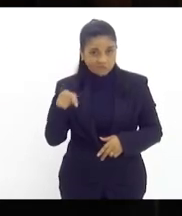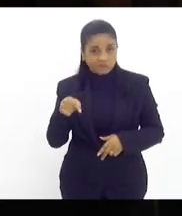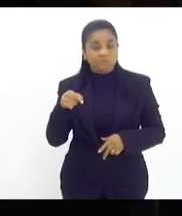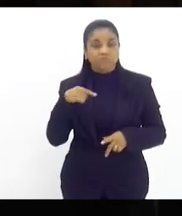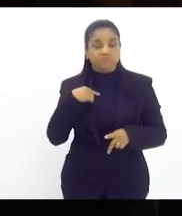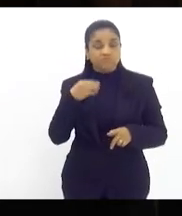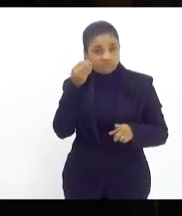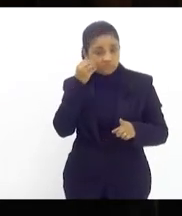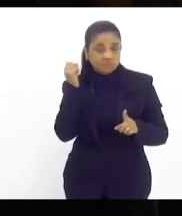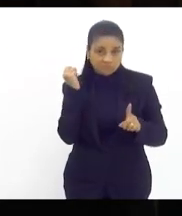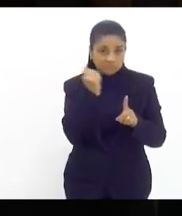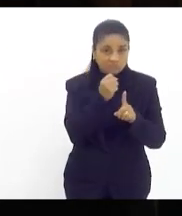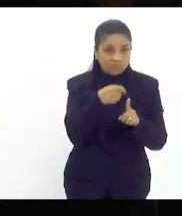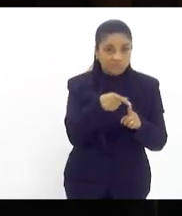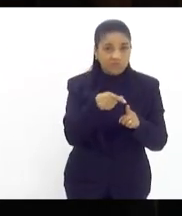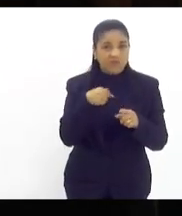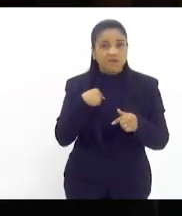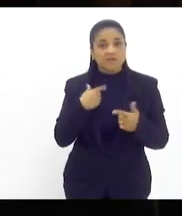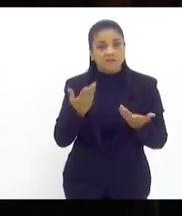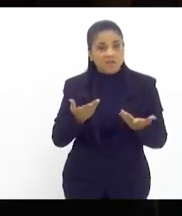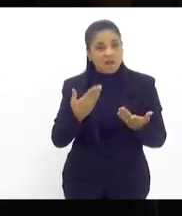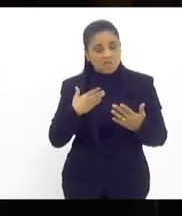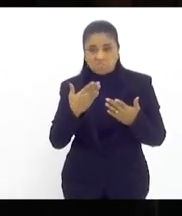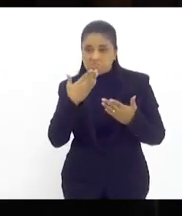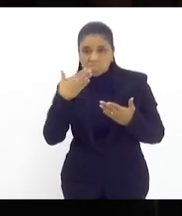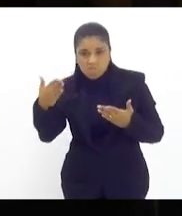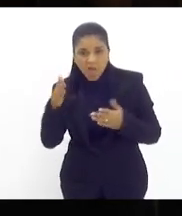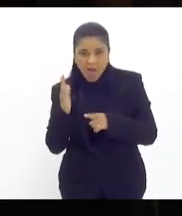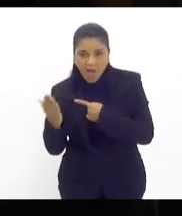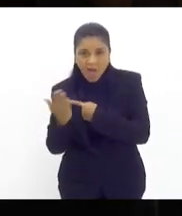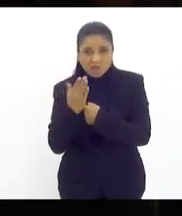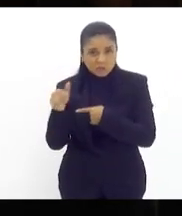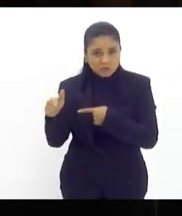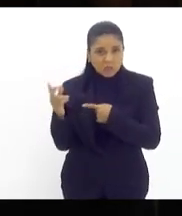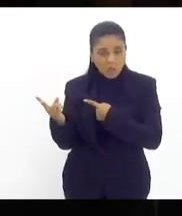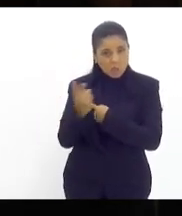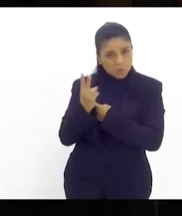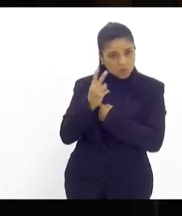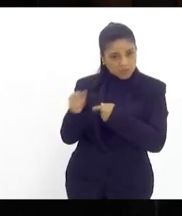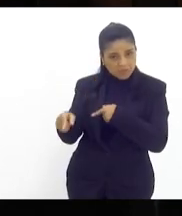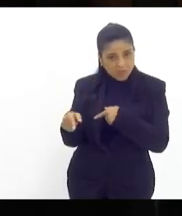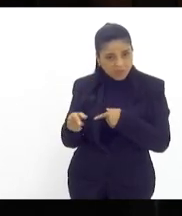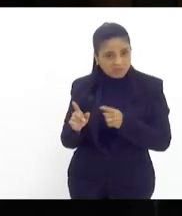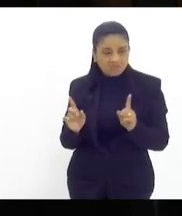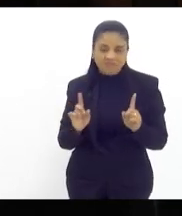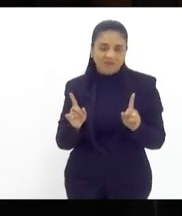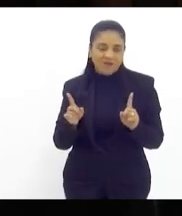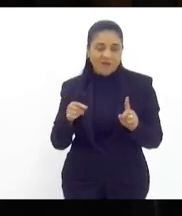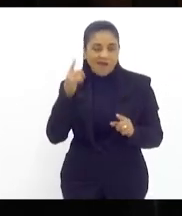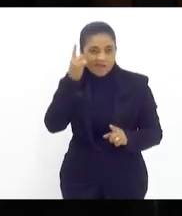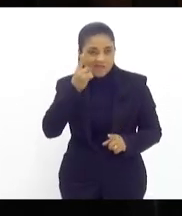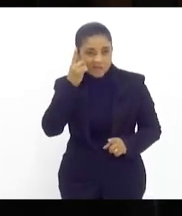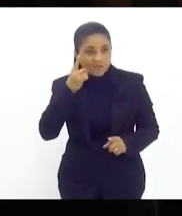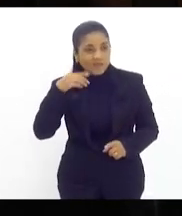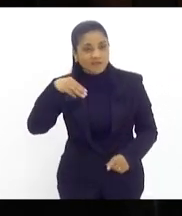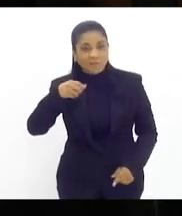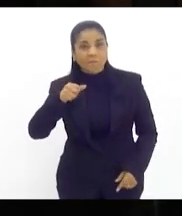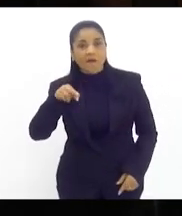seu serviço existe ou existia alguma deputada mais exposta que a deputada Marta Rocha